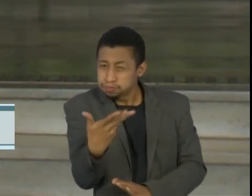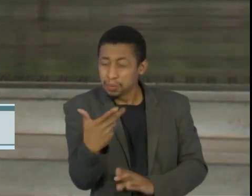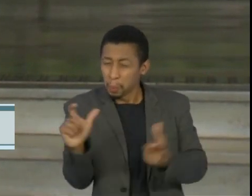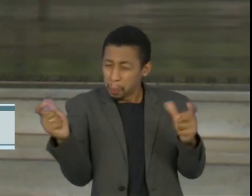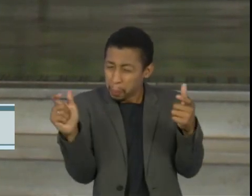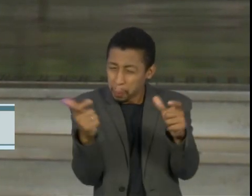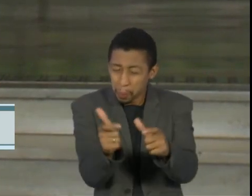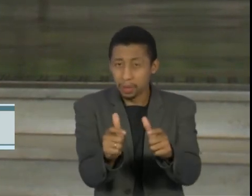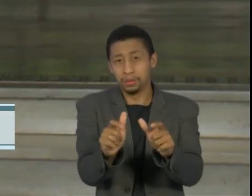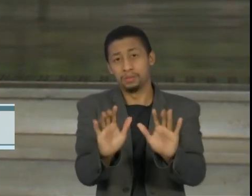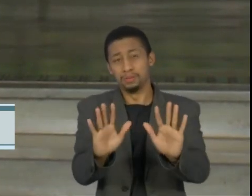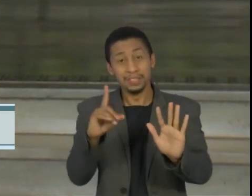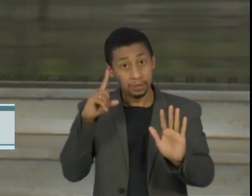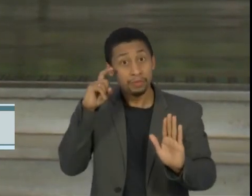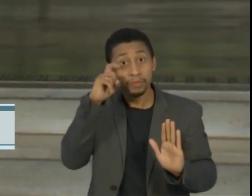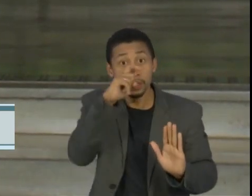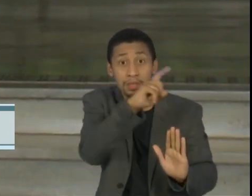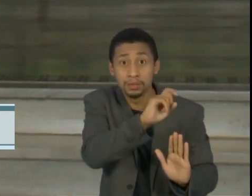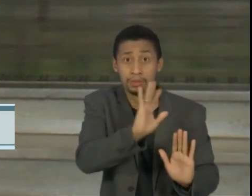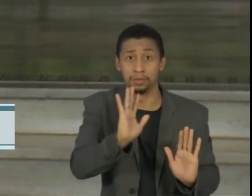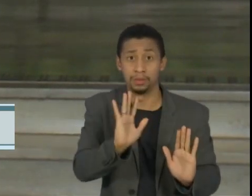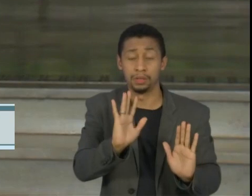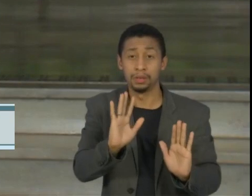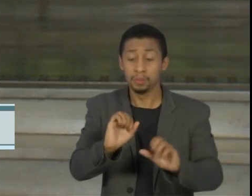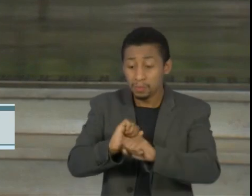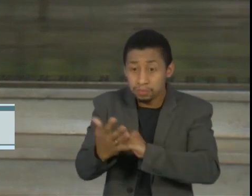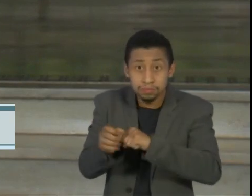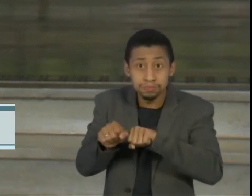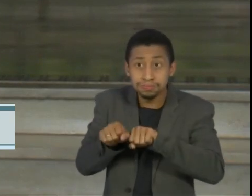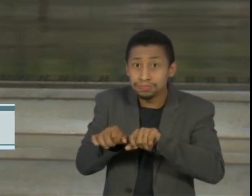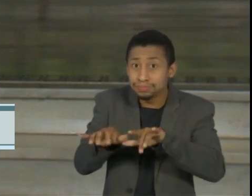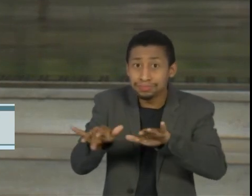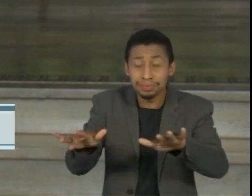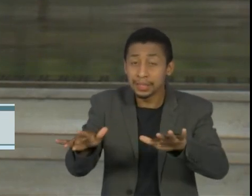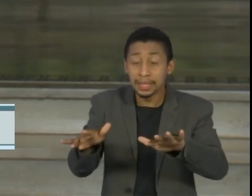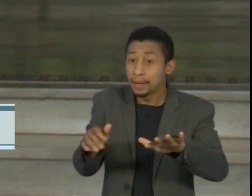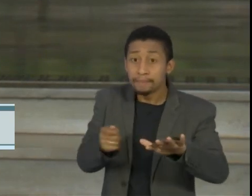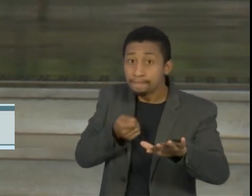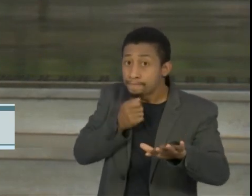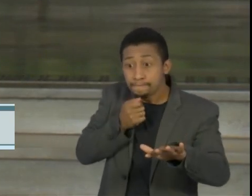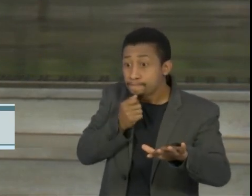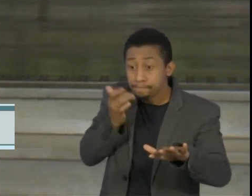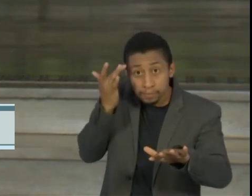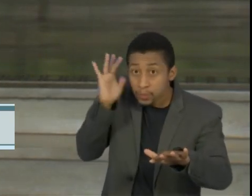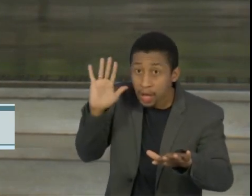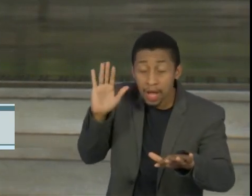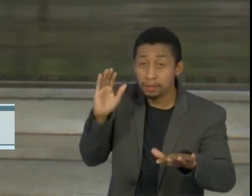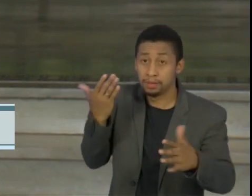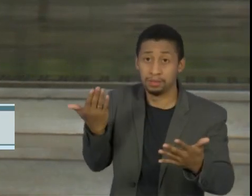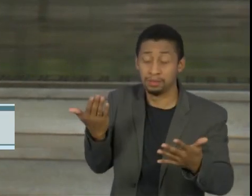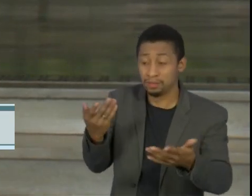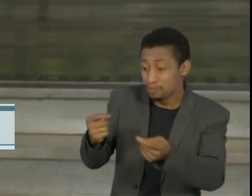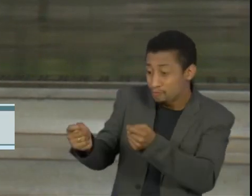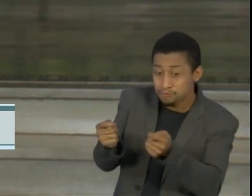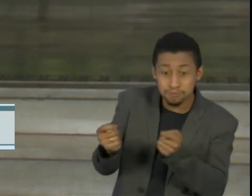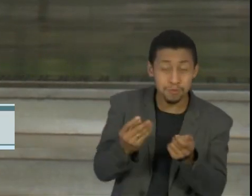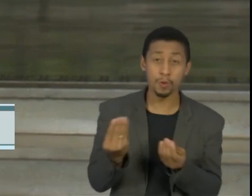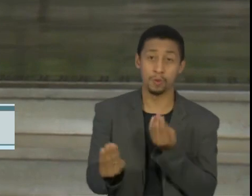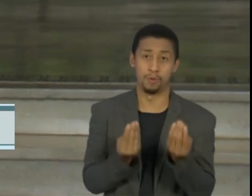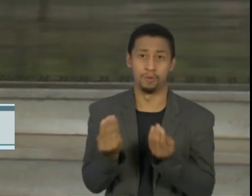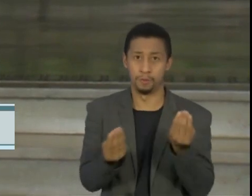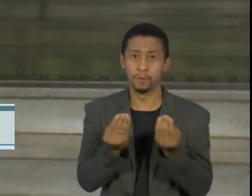seja praticada. As circunstâncias dessa doença não são totalmente conhecidas e domináveis. Mas a mudança